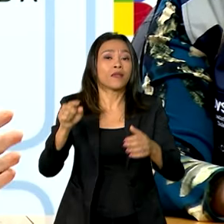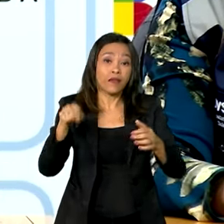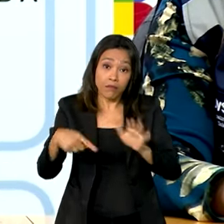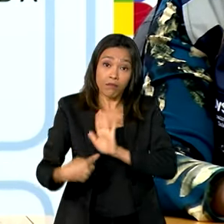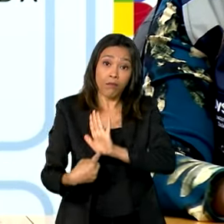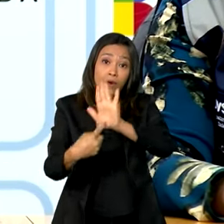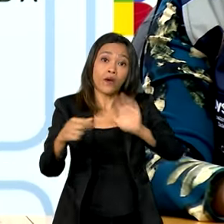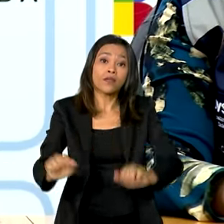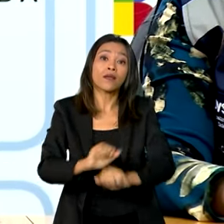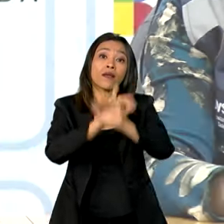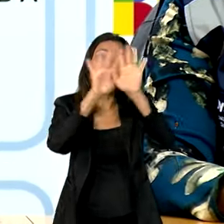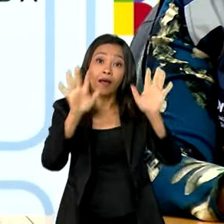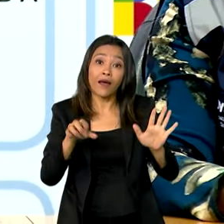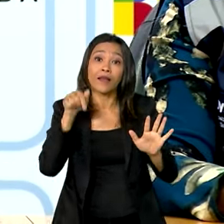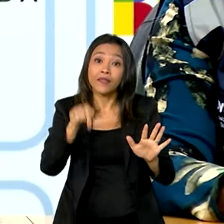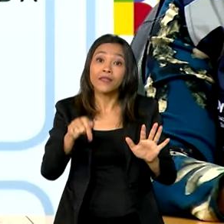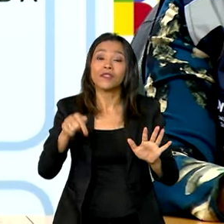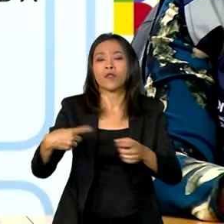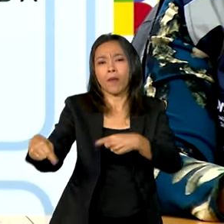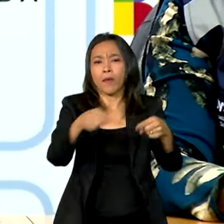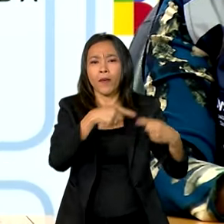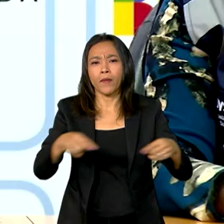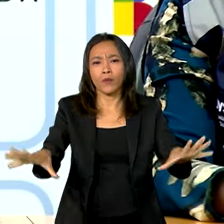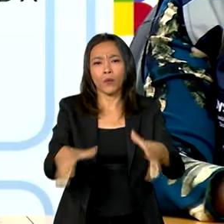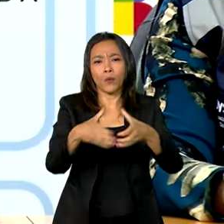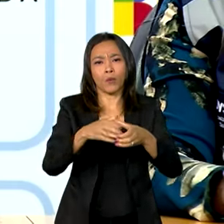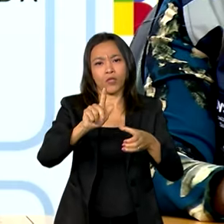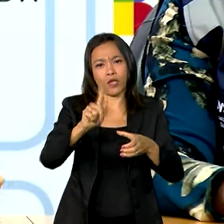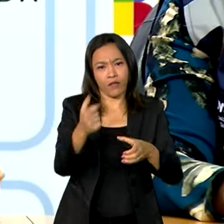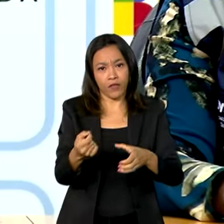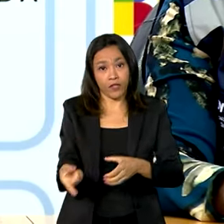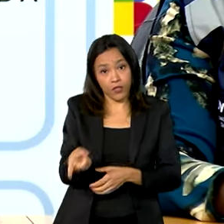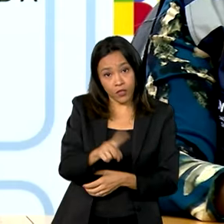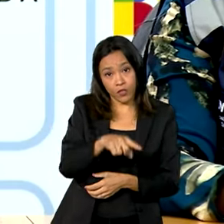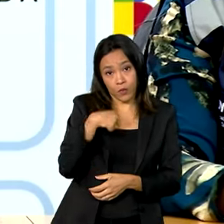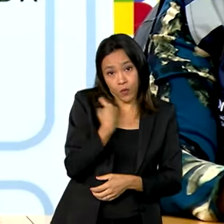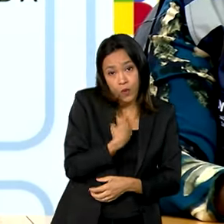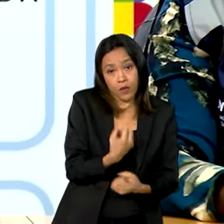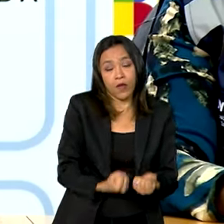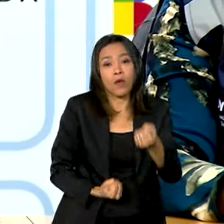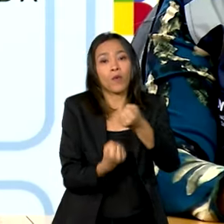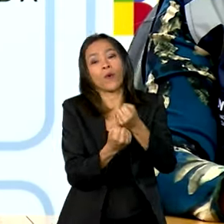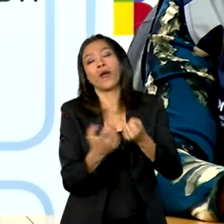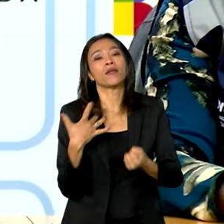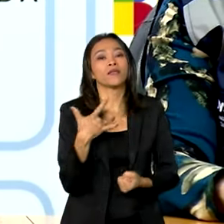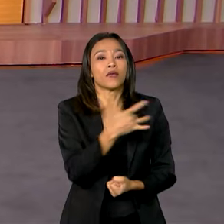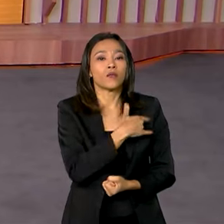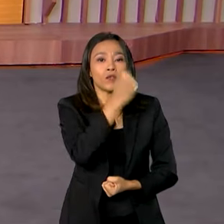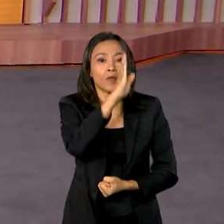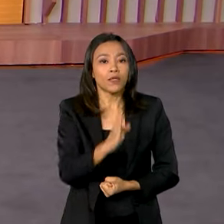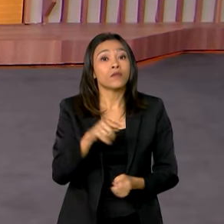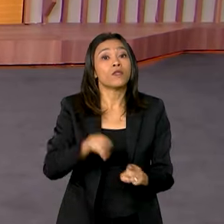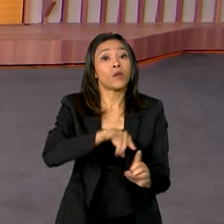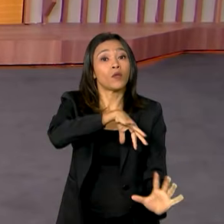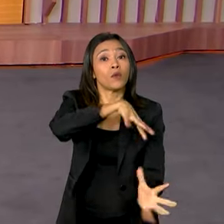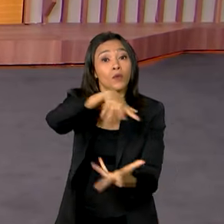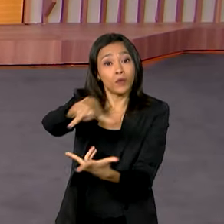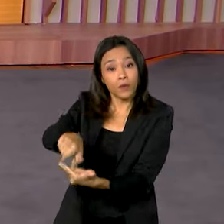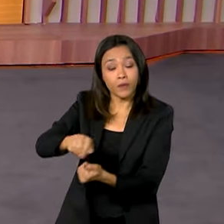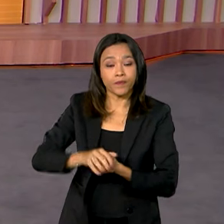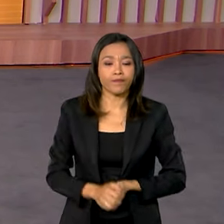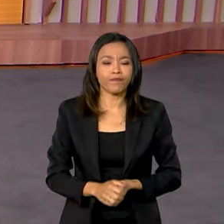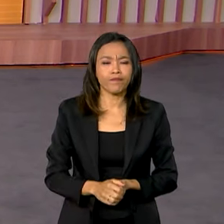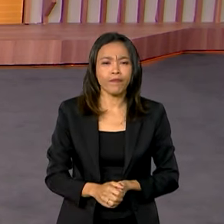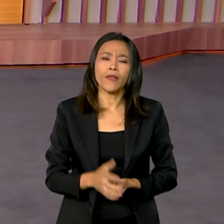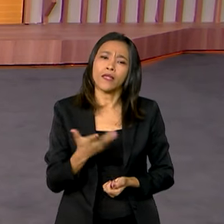clara no G20, e o nosso apoio à saúde no nosso país e à saúde global. Pois é, e por falar